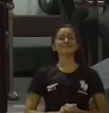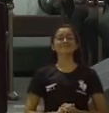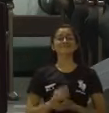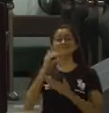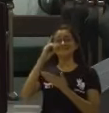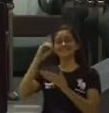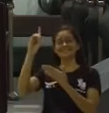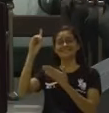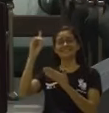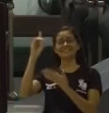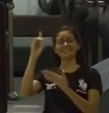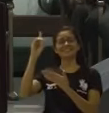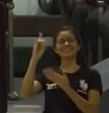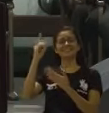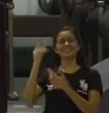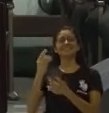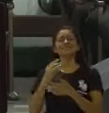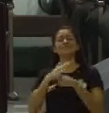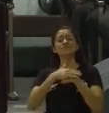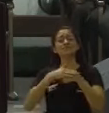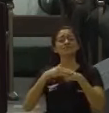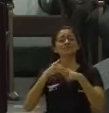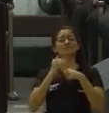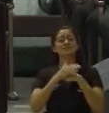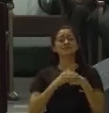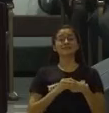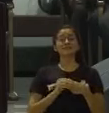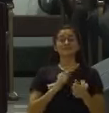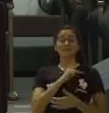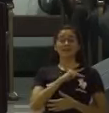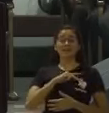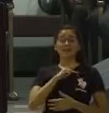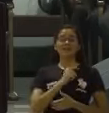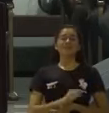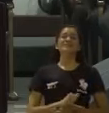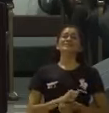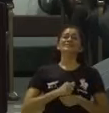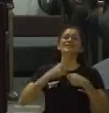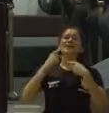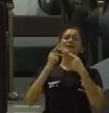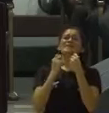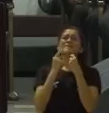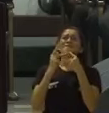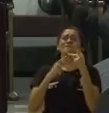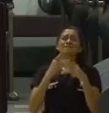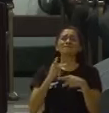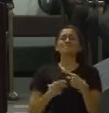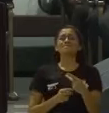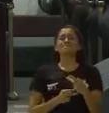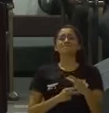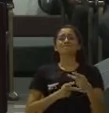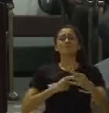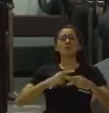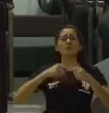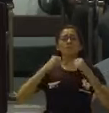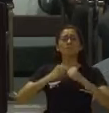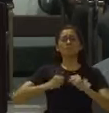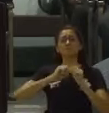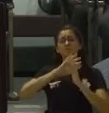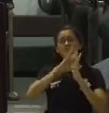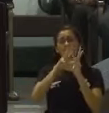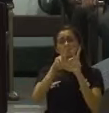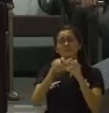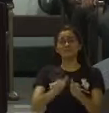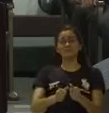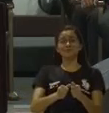é ele que me habilita. Aí ele diz assim: eu posso todas as coisas. Ele